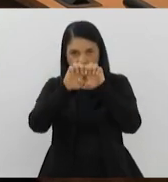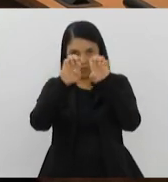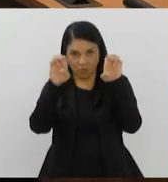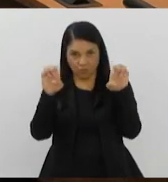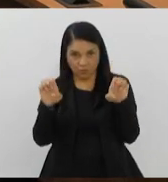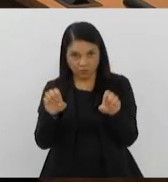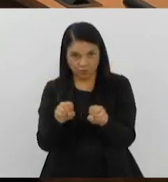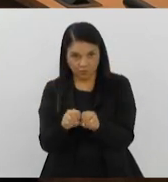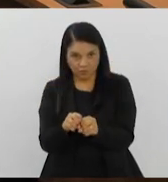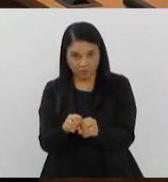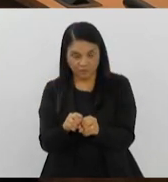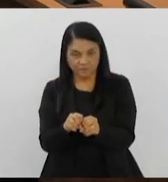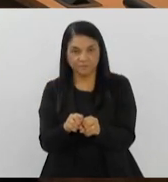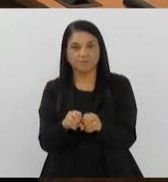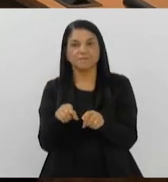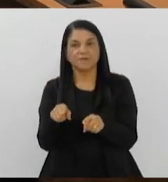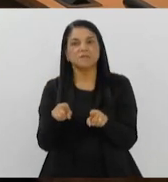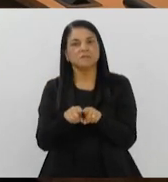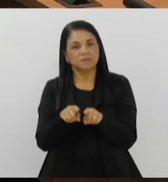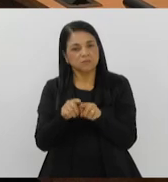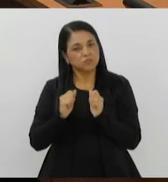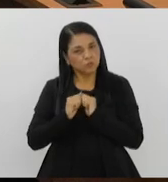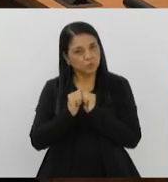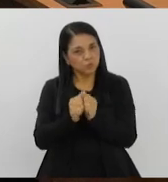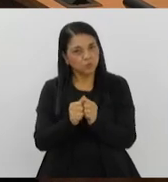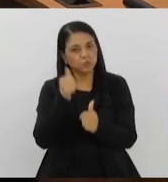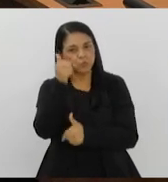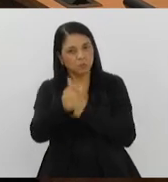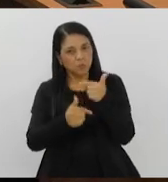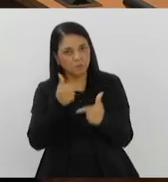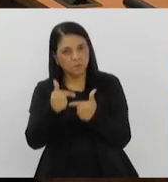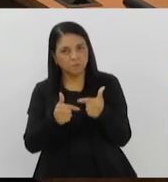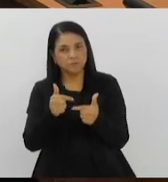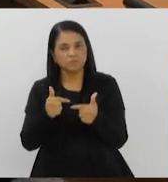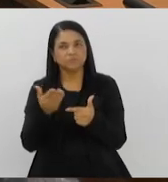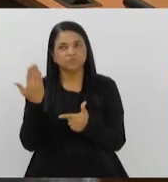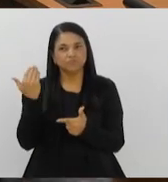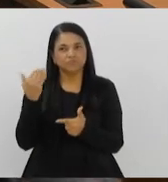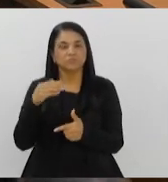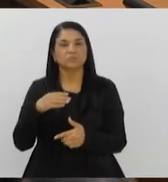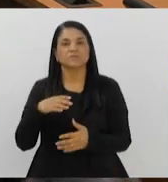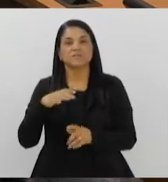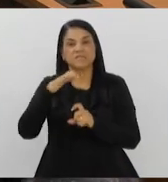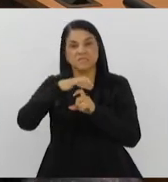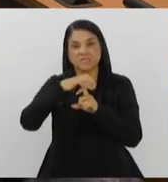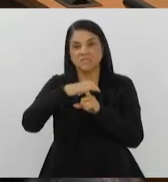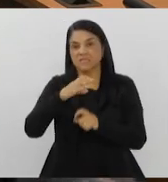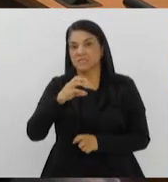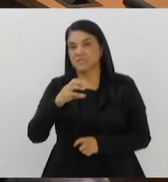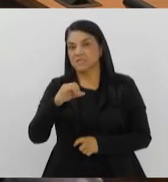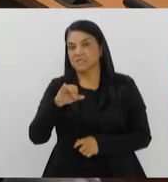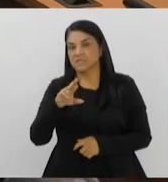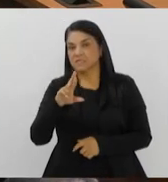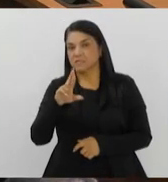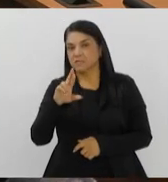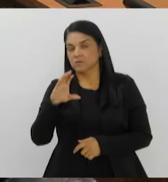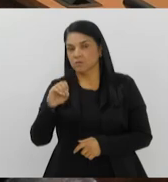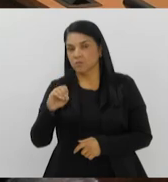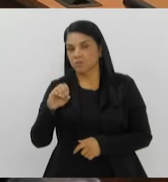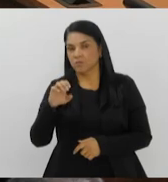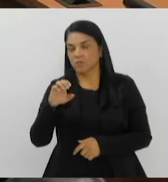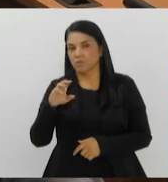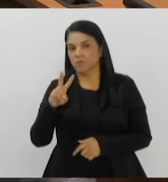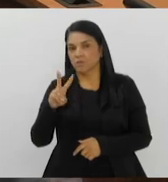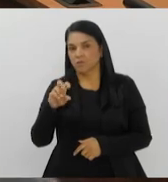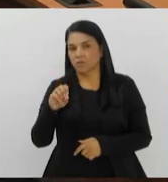Jari, ecossocialista. Já tivemos juntos, inclusive, há não muito tempo, no Circo Voador, num grande encontro da